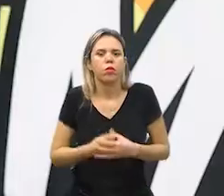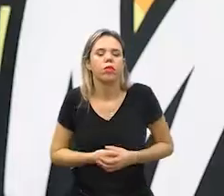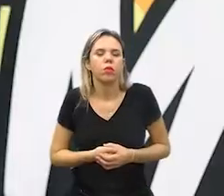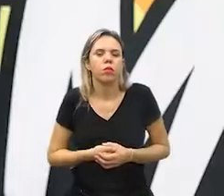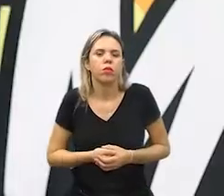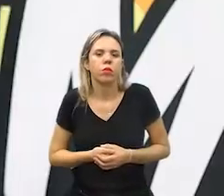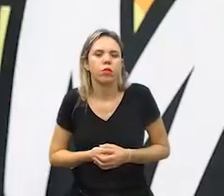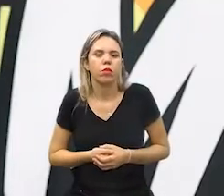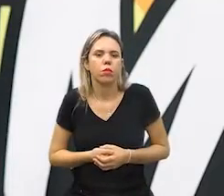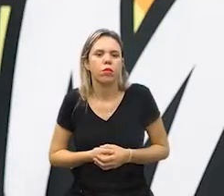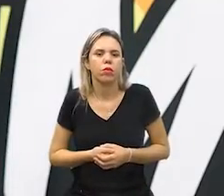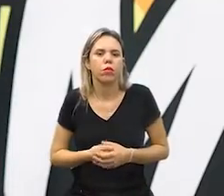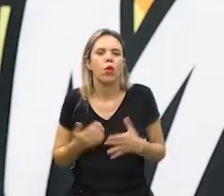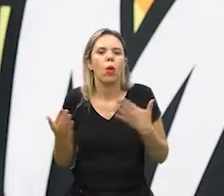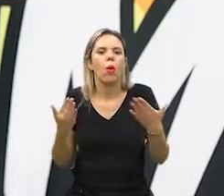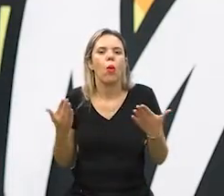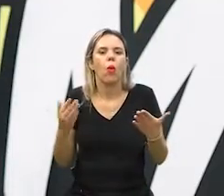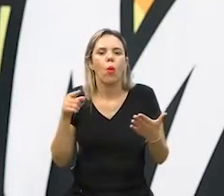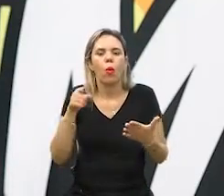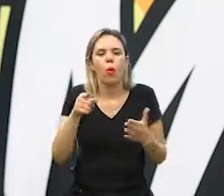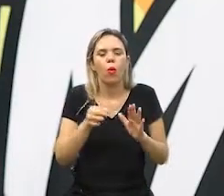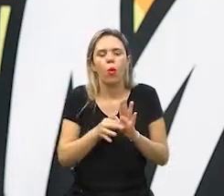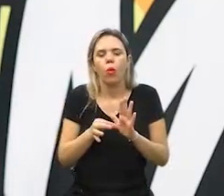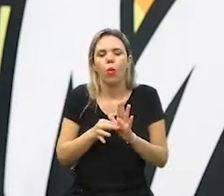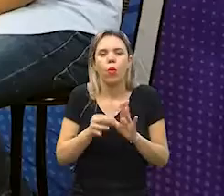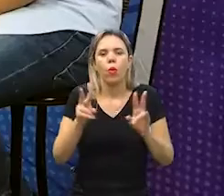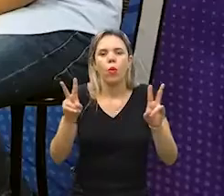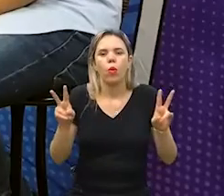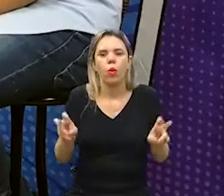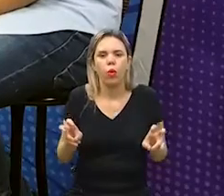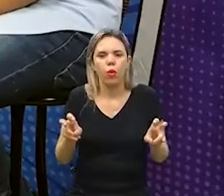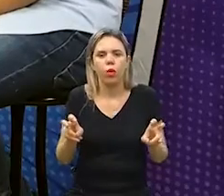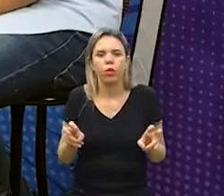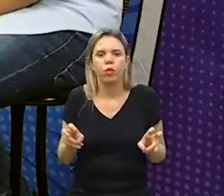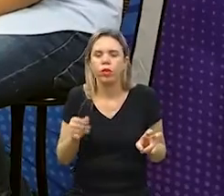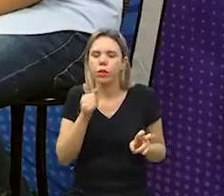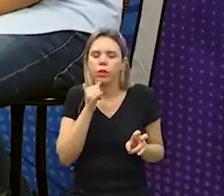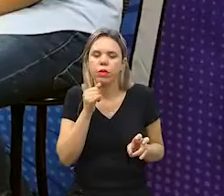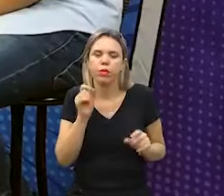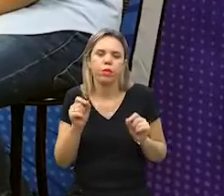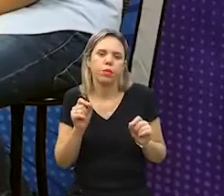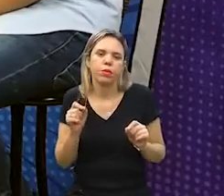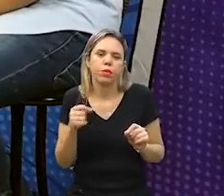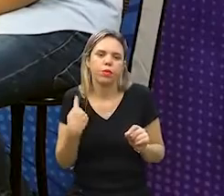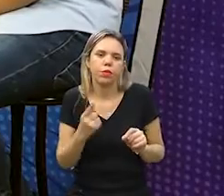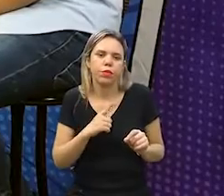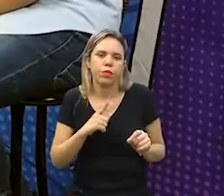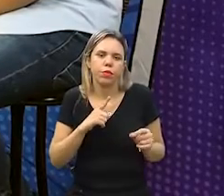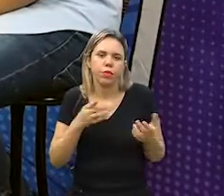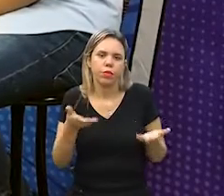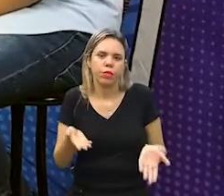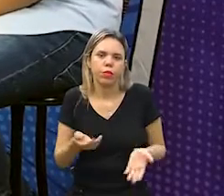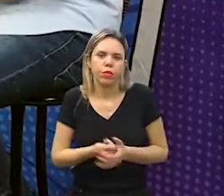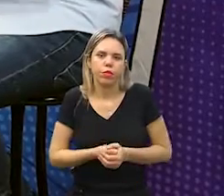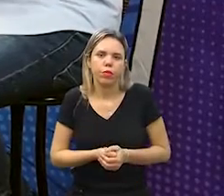importante. E, Paulo, e qual é a sua opinião sobre esse fato? Porque é o seguinte, nós temos